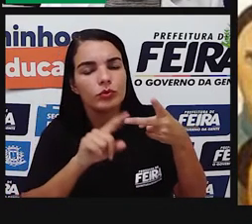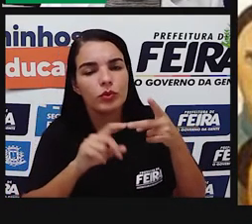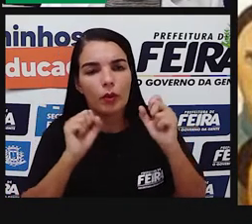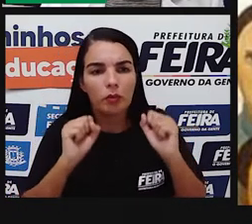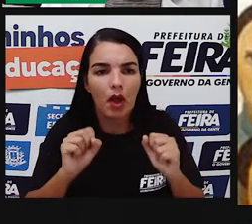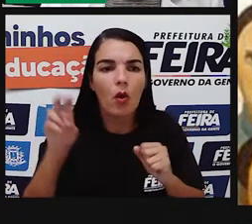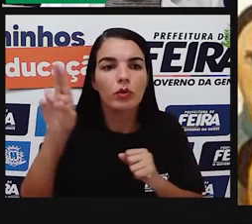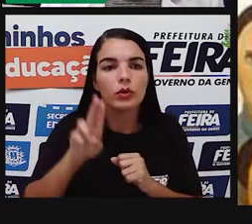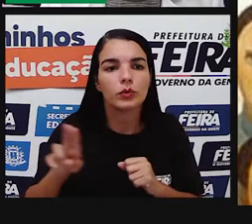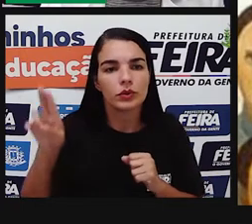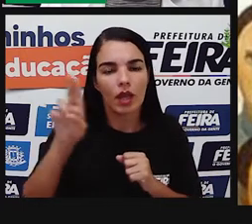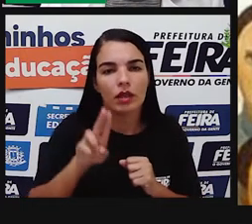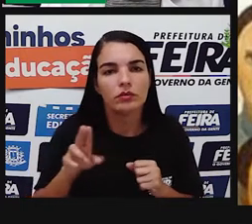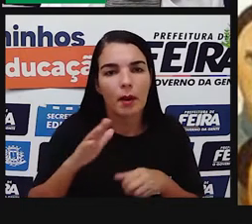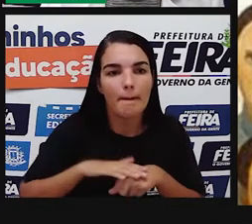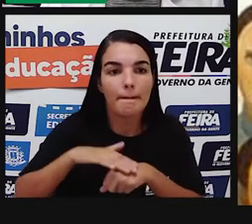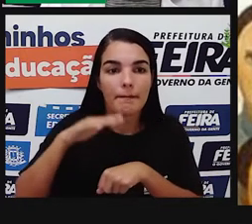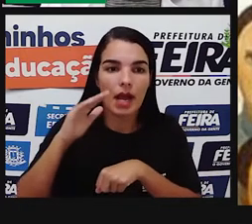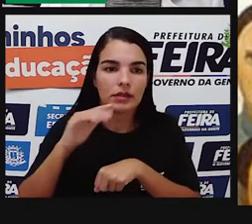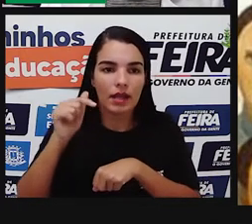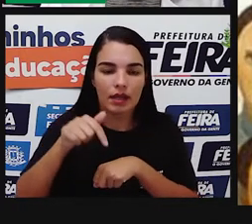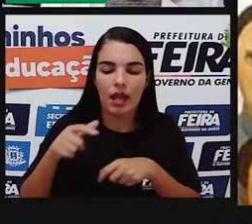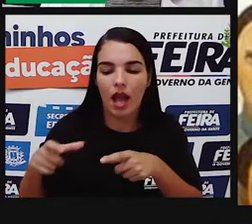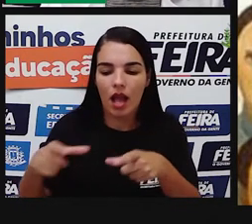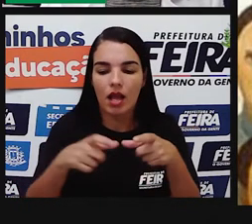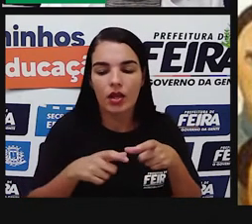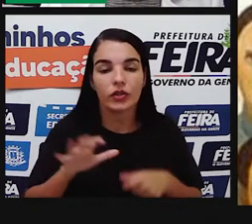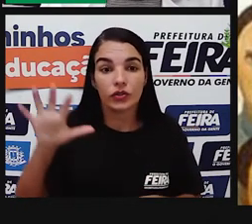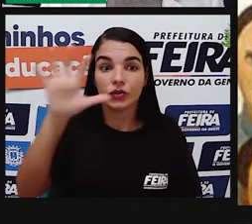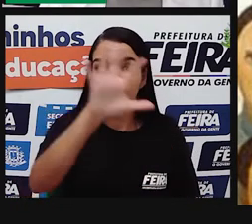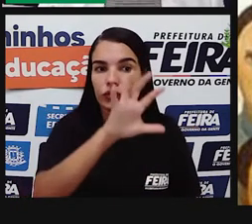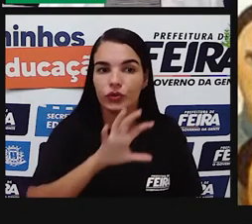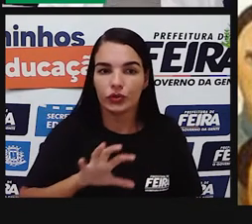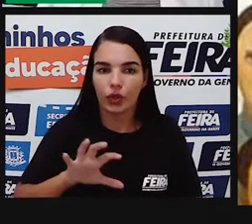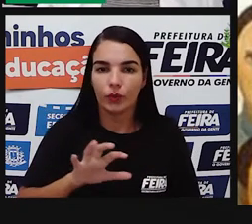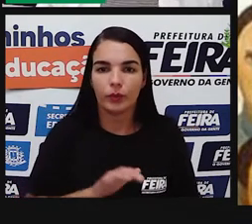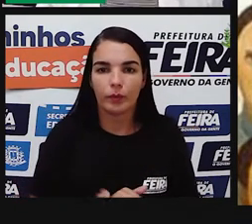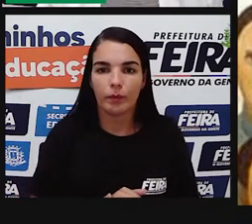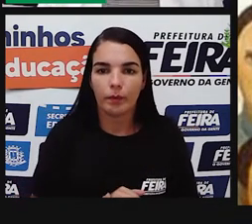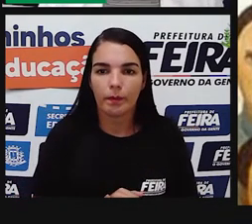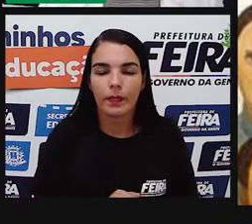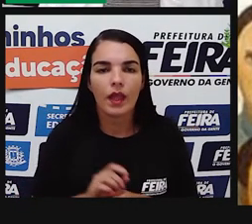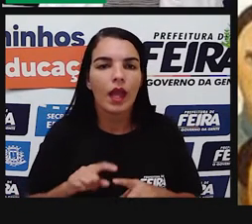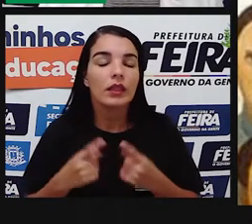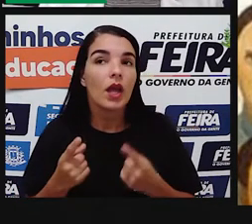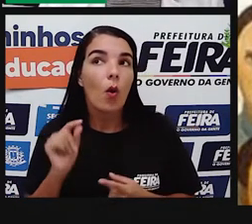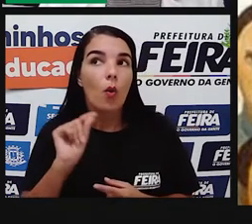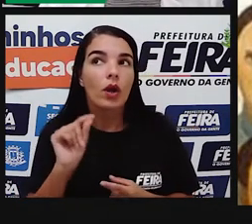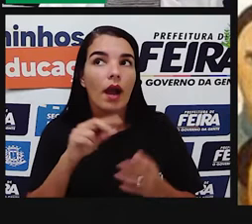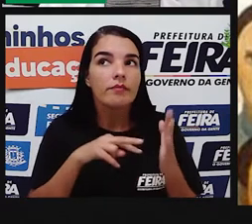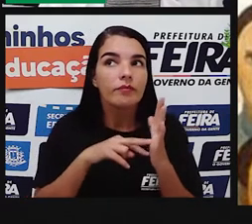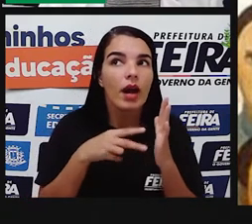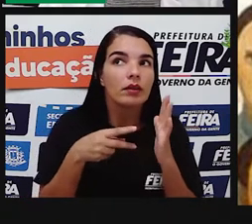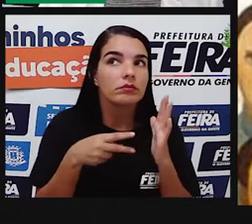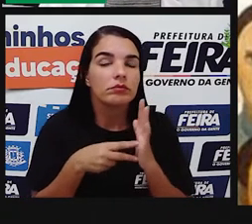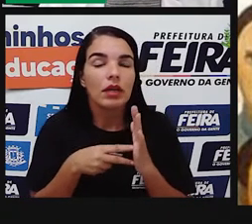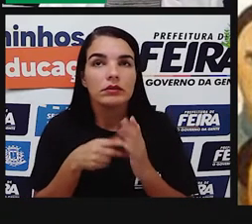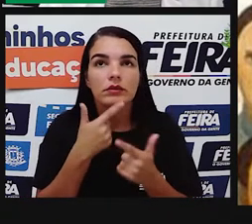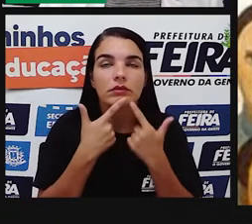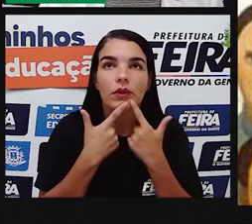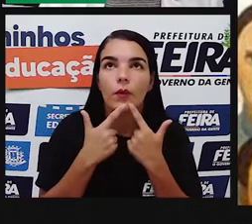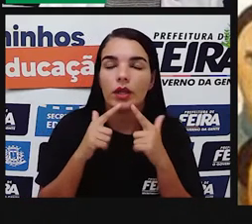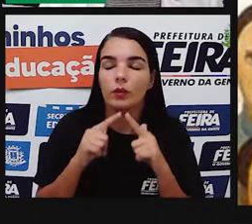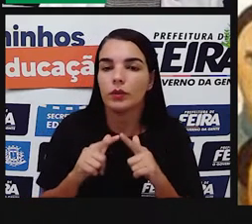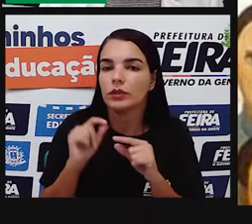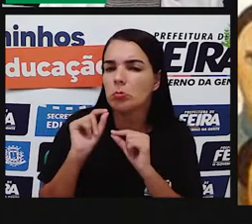são aipim e mandioca. Então, o que é mesmo variação linguística?